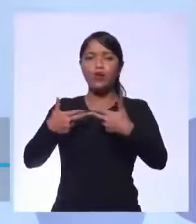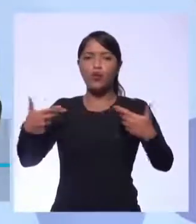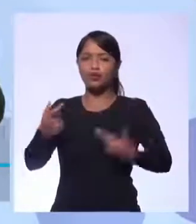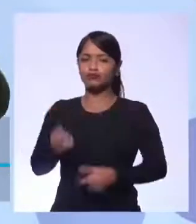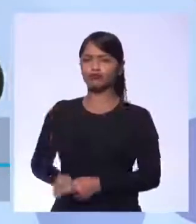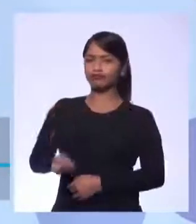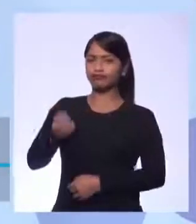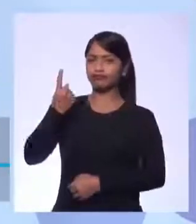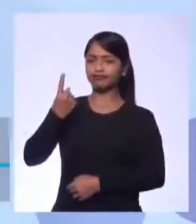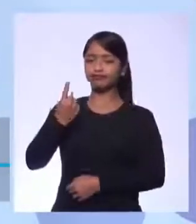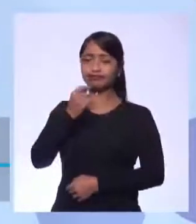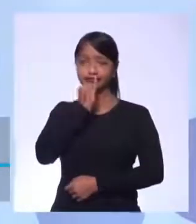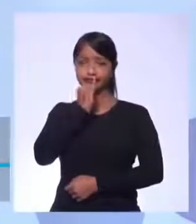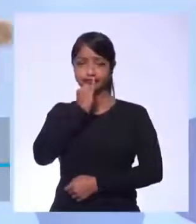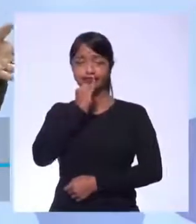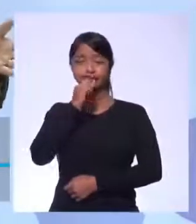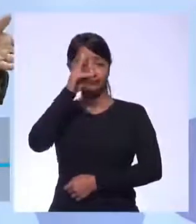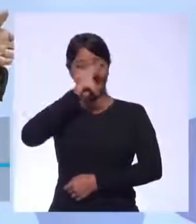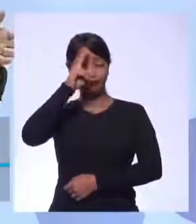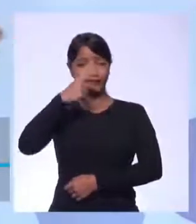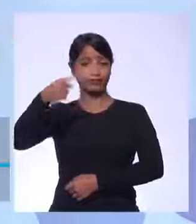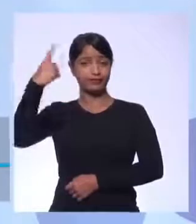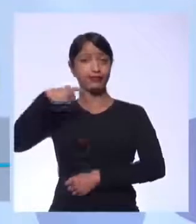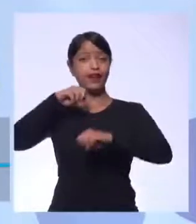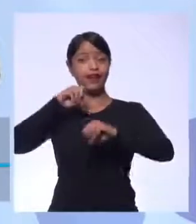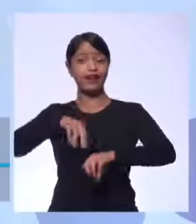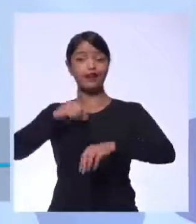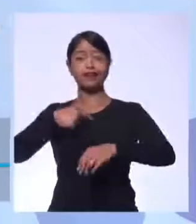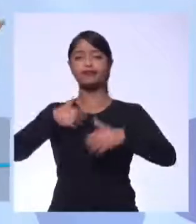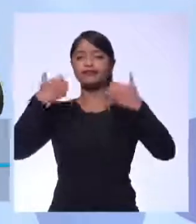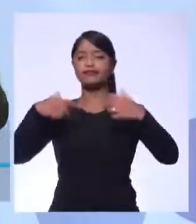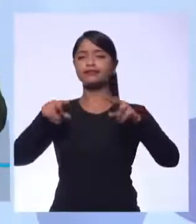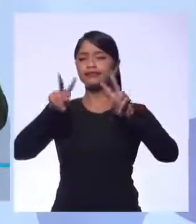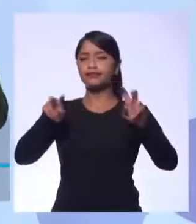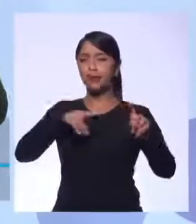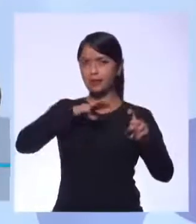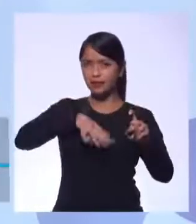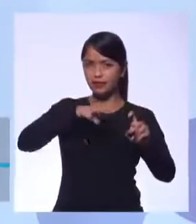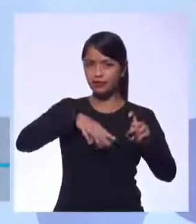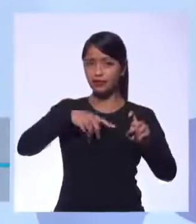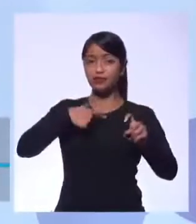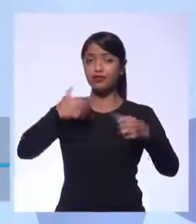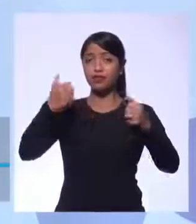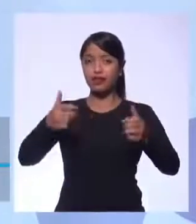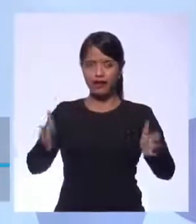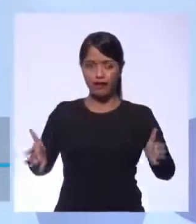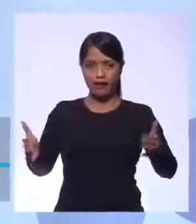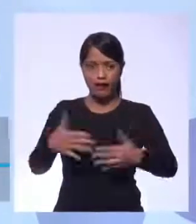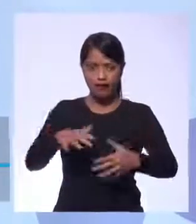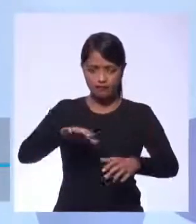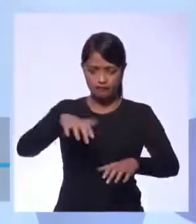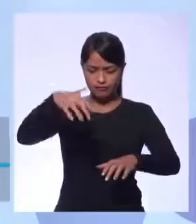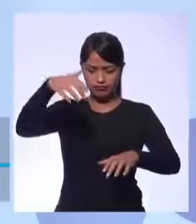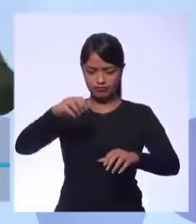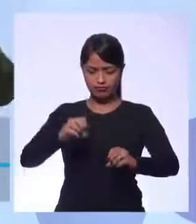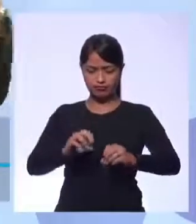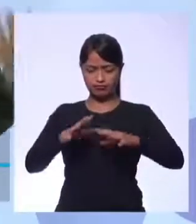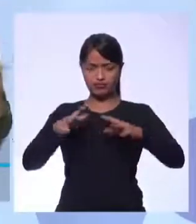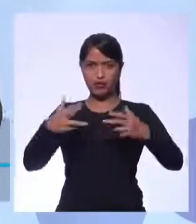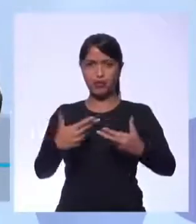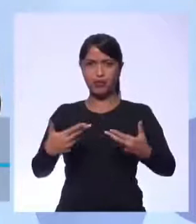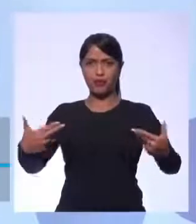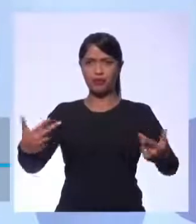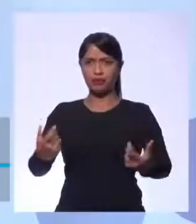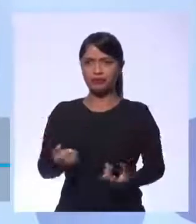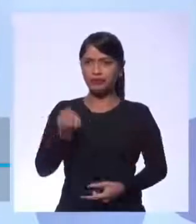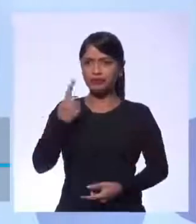minha aula que eu coloquei lá sobre mito, que eu falei da caixa de Pandora. Quando eu coloquei as características do gênero mito, uma